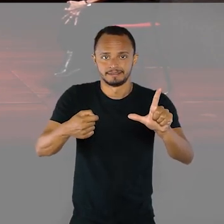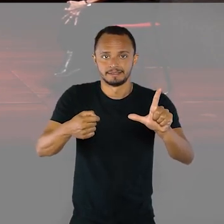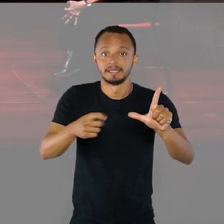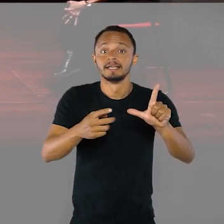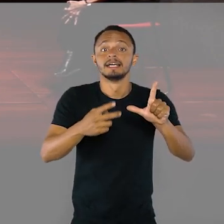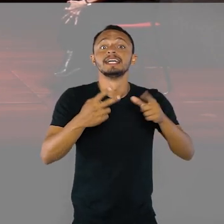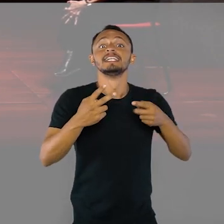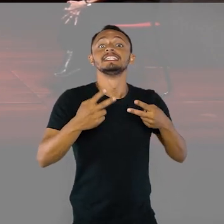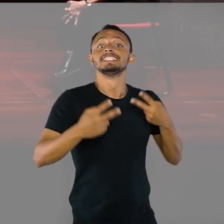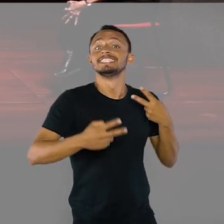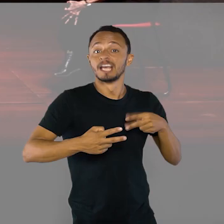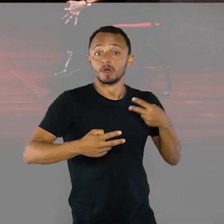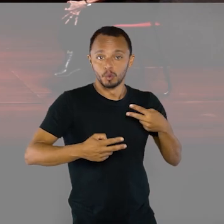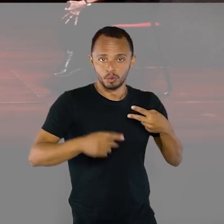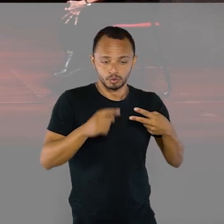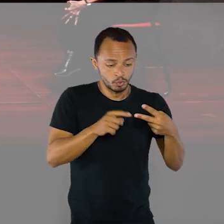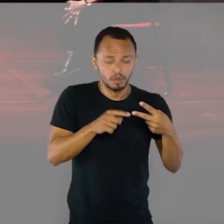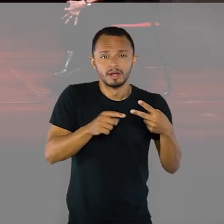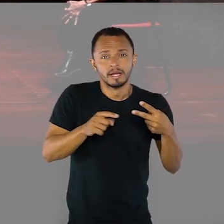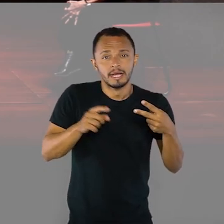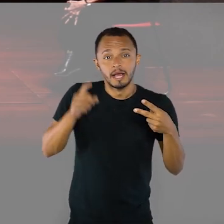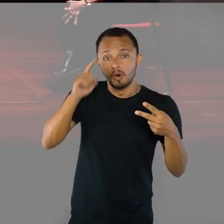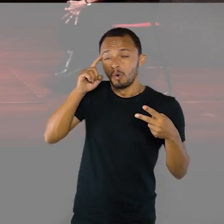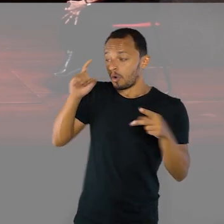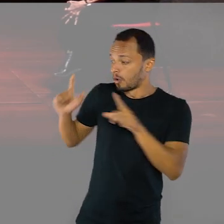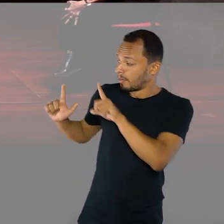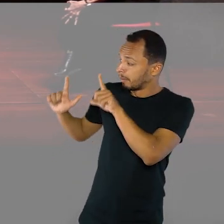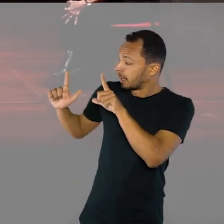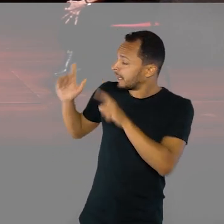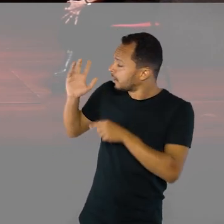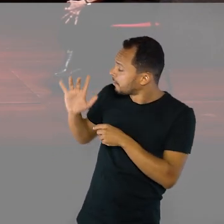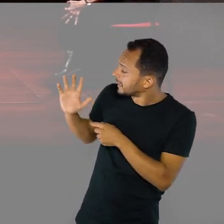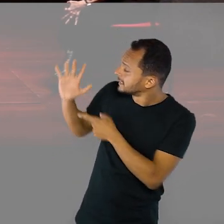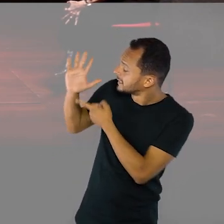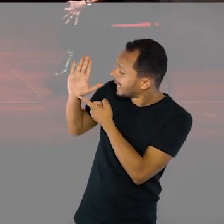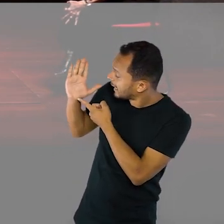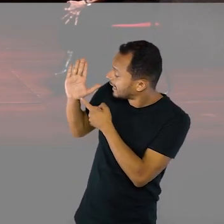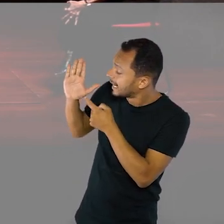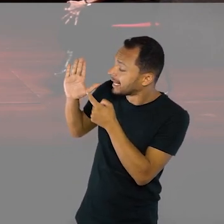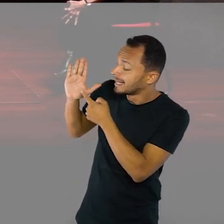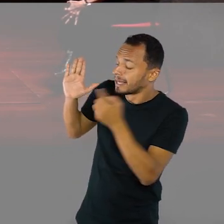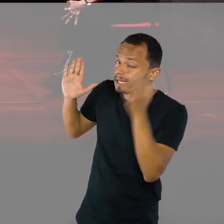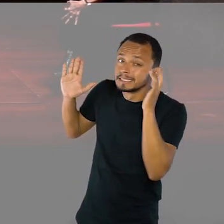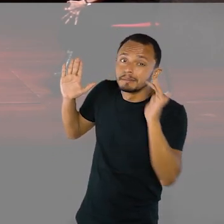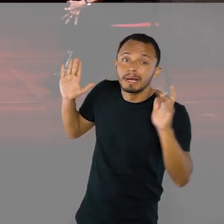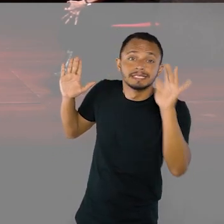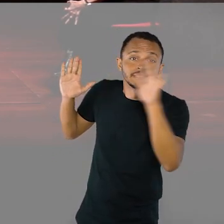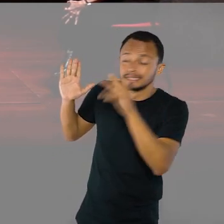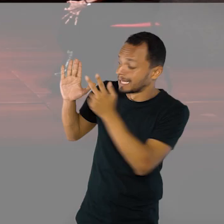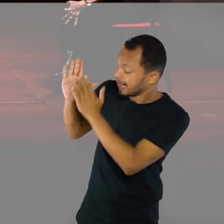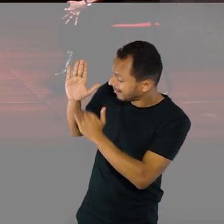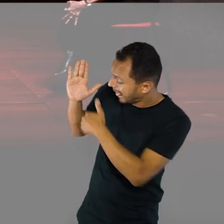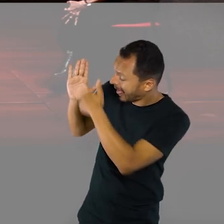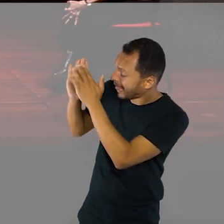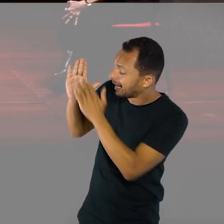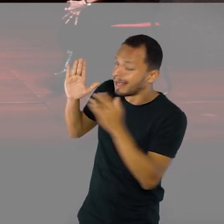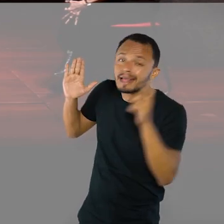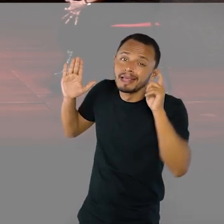imagina a partir de uma tela que é, por sua vez, imaginada. Que nós possamos